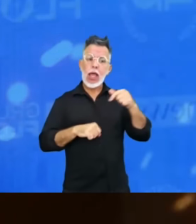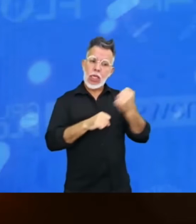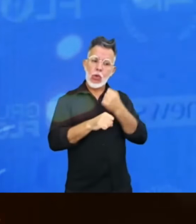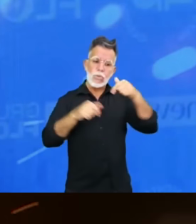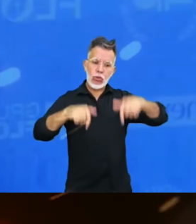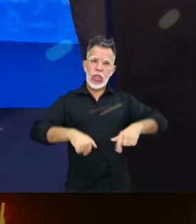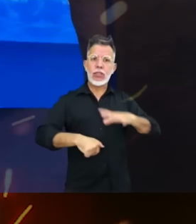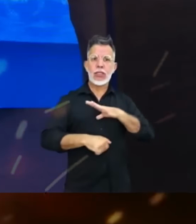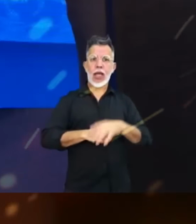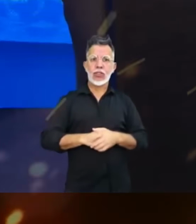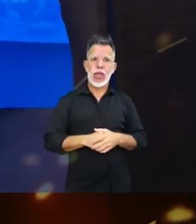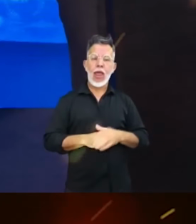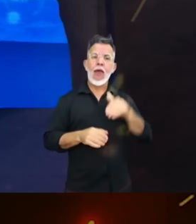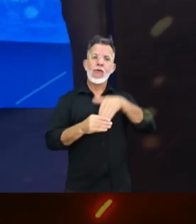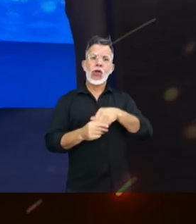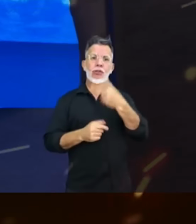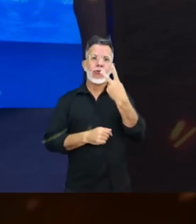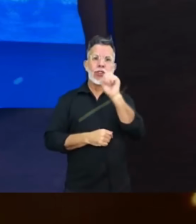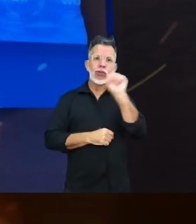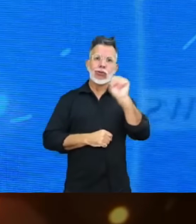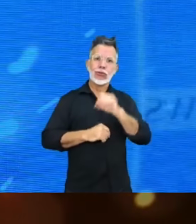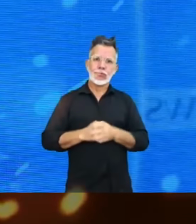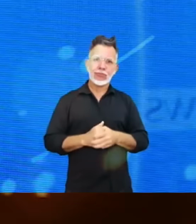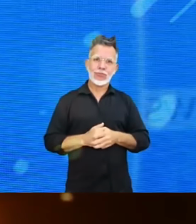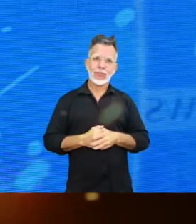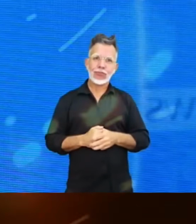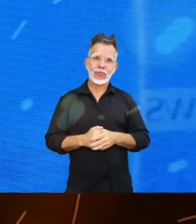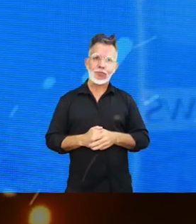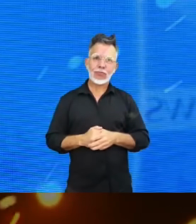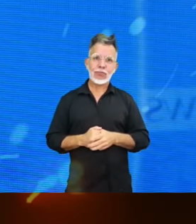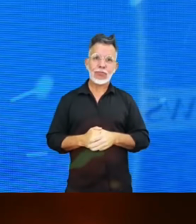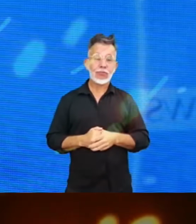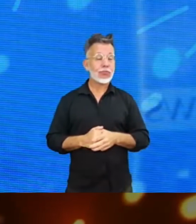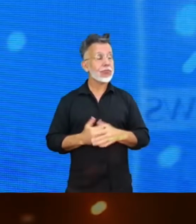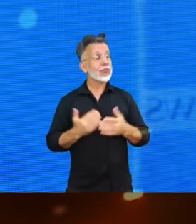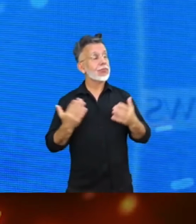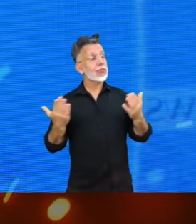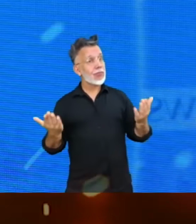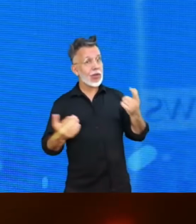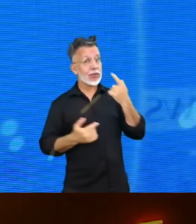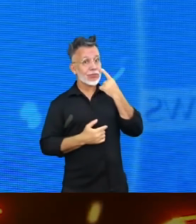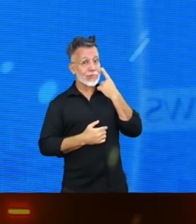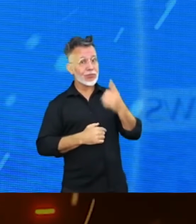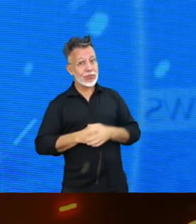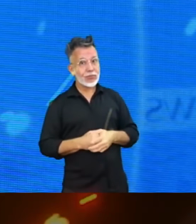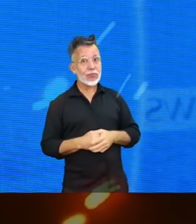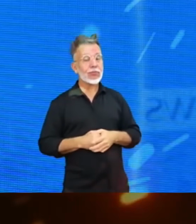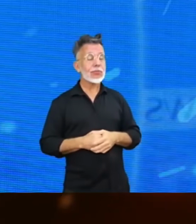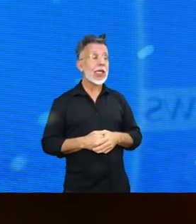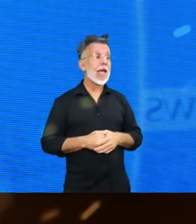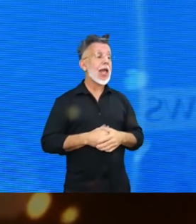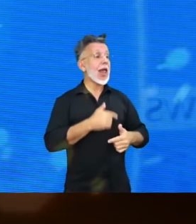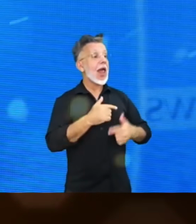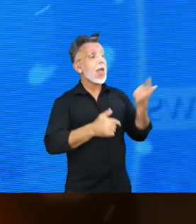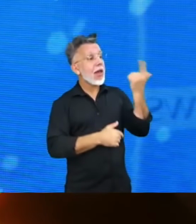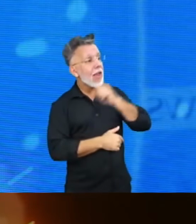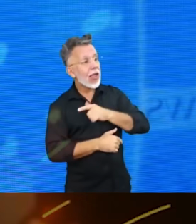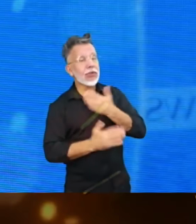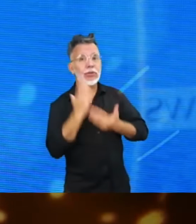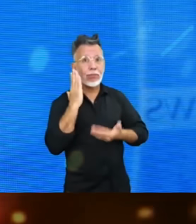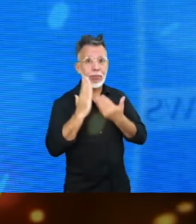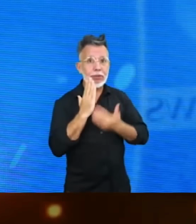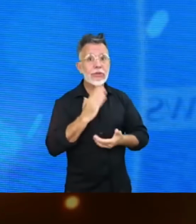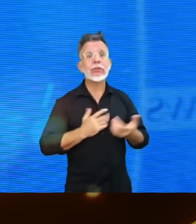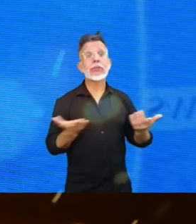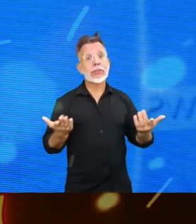para isso olha polos de trabalho tem que ser criados especificamente para essas pessoas que vê de Fora não